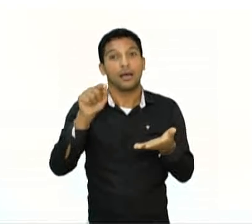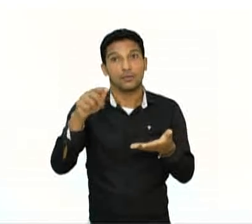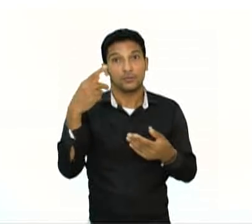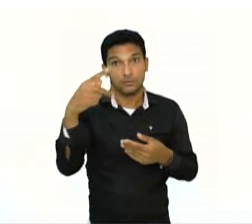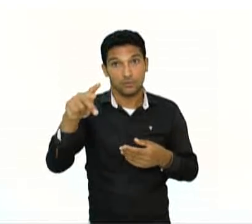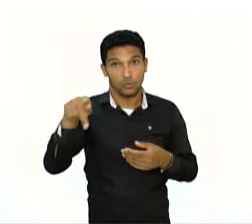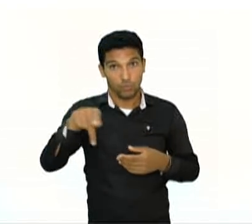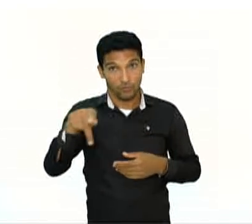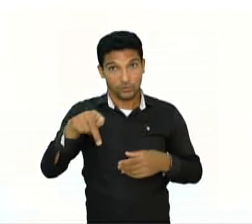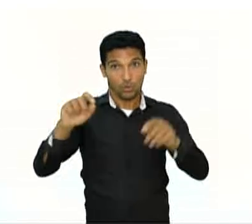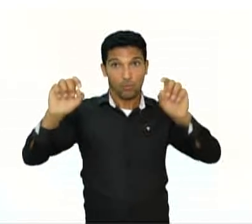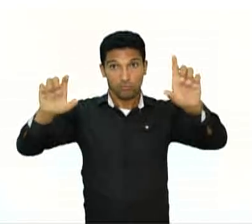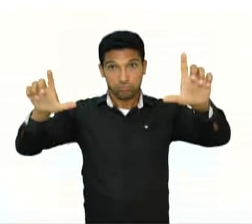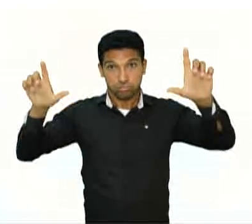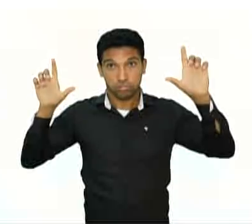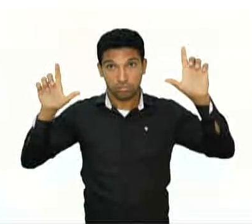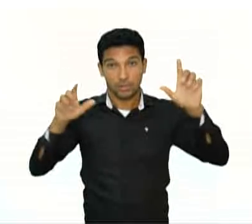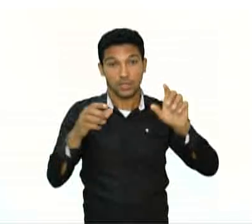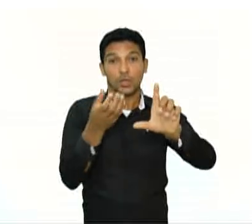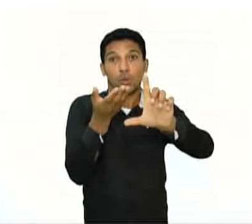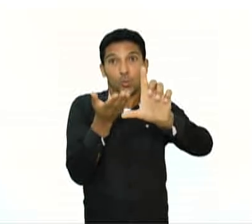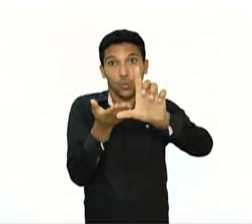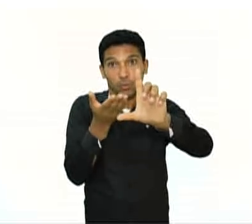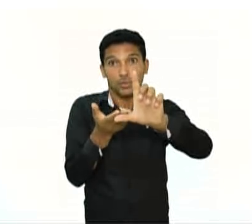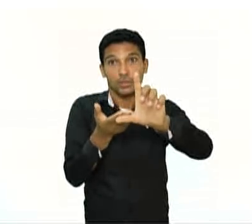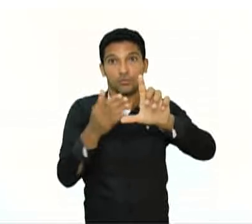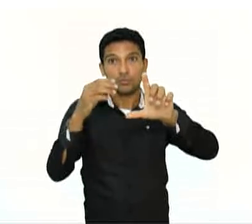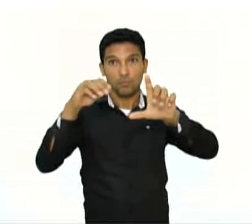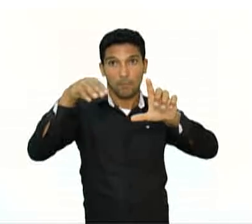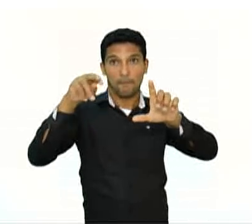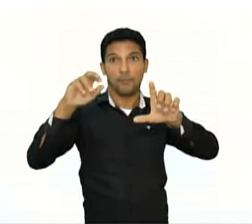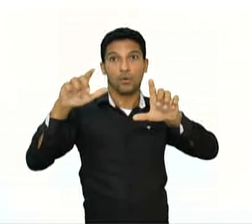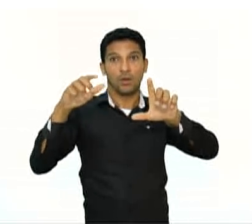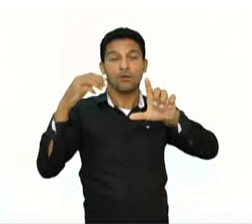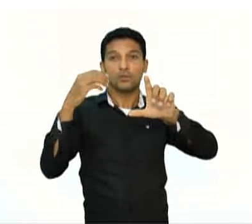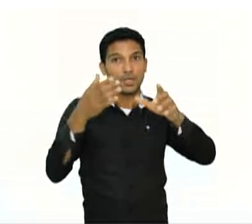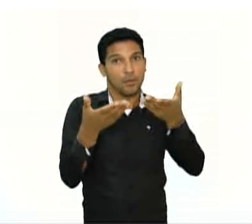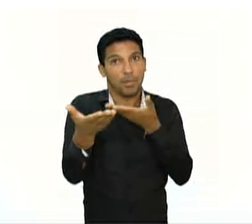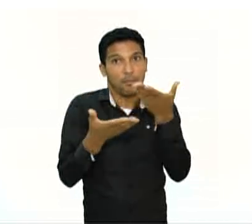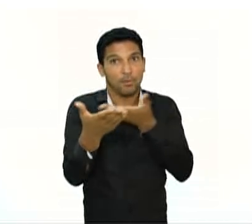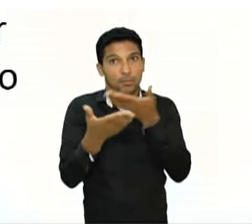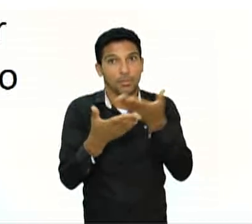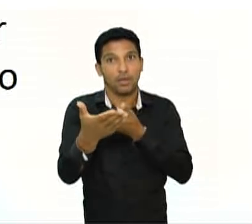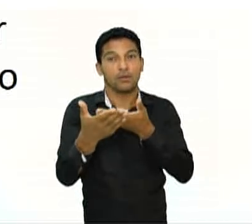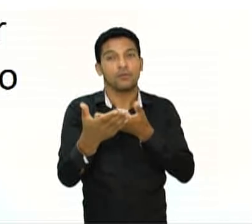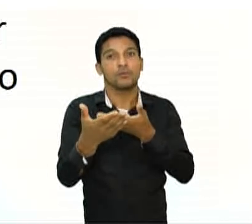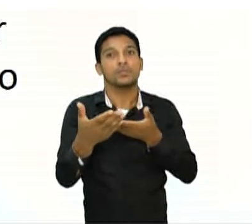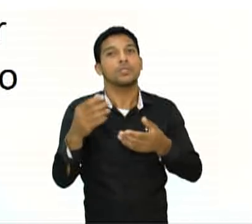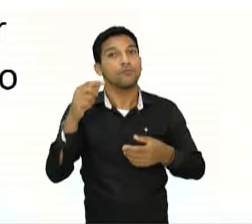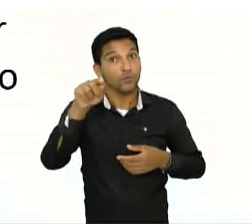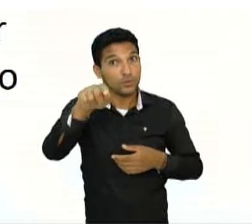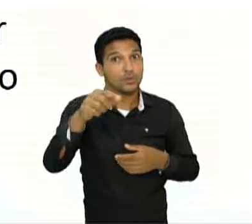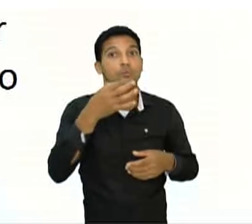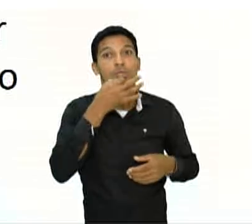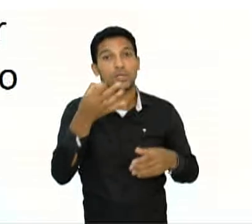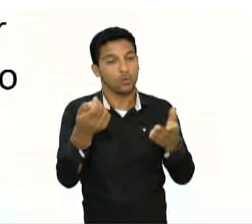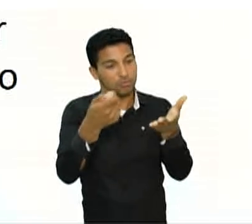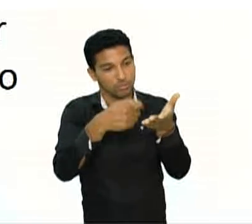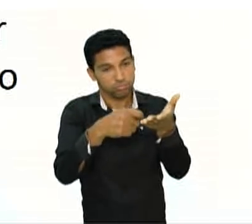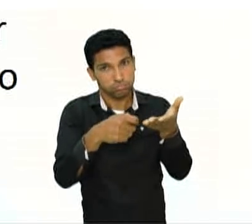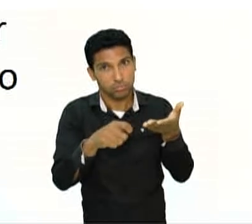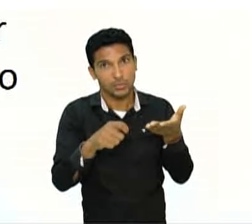escola humanitária, a gente vai ter uma foto dela aqui, certo? Em meados do século XX, se